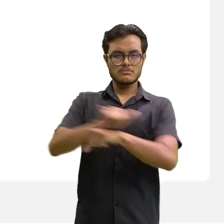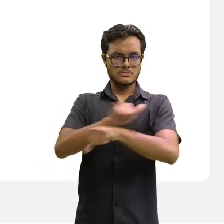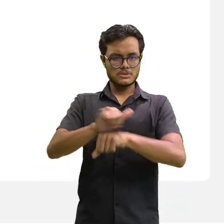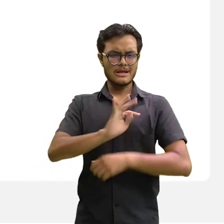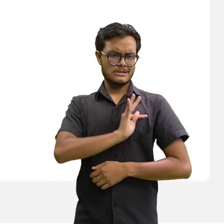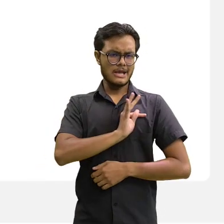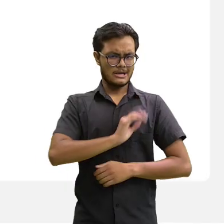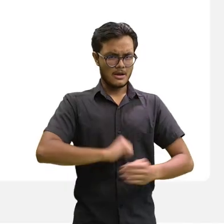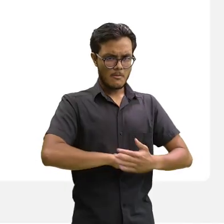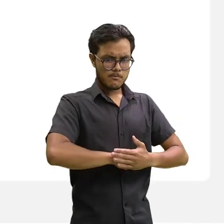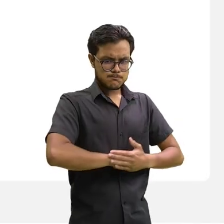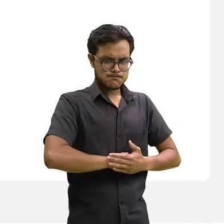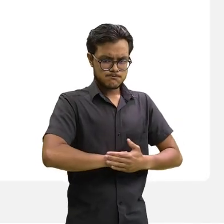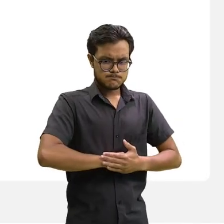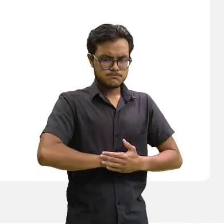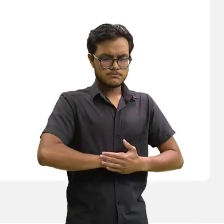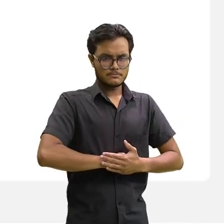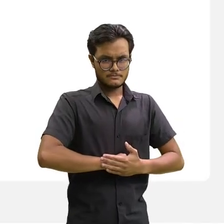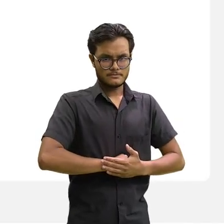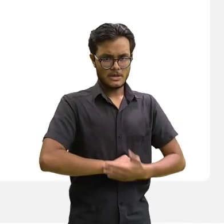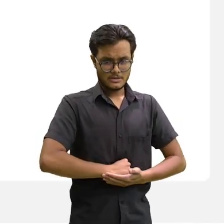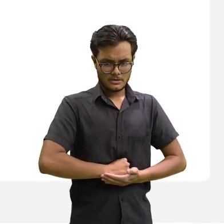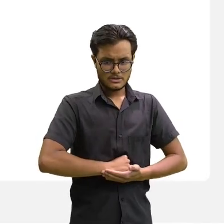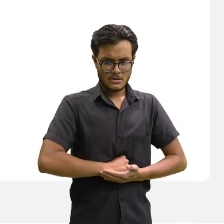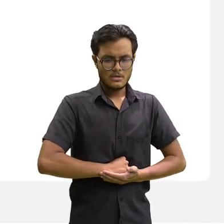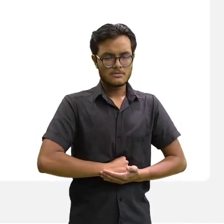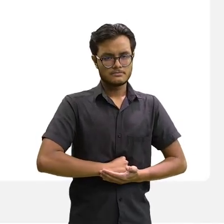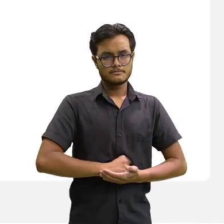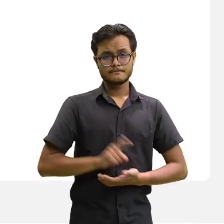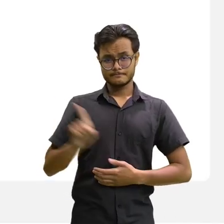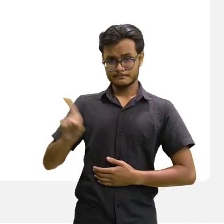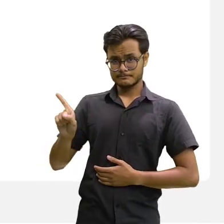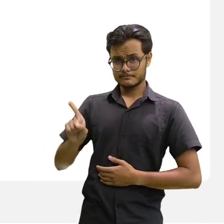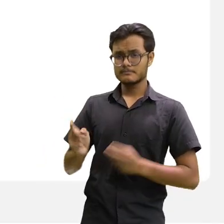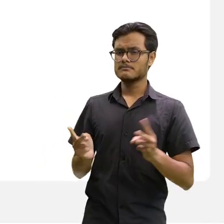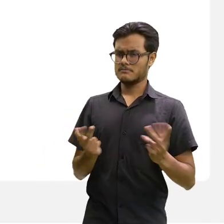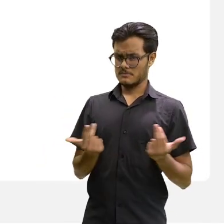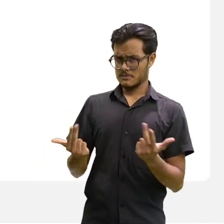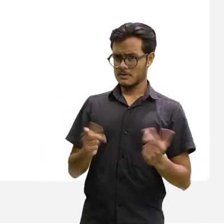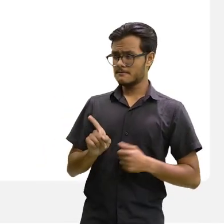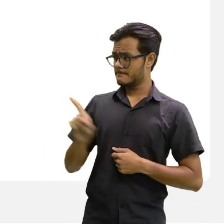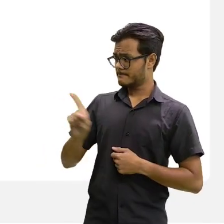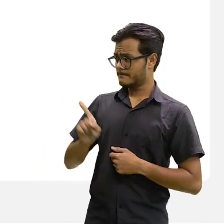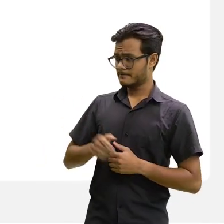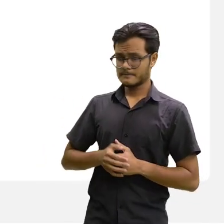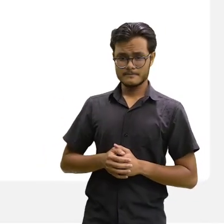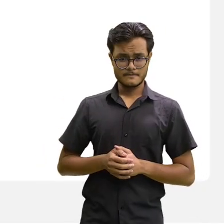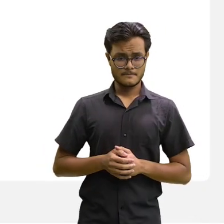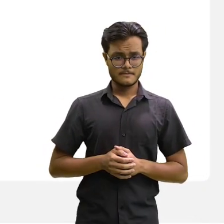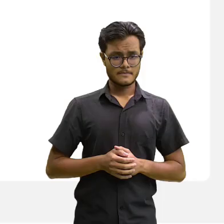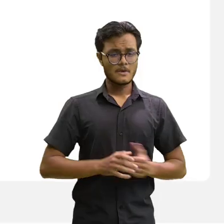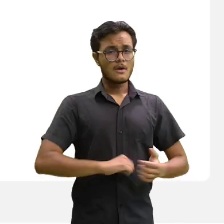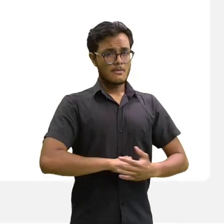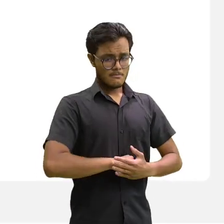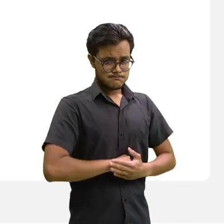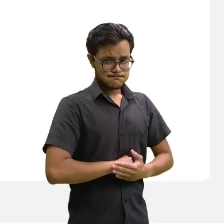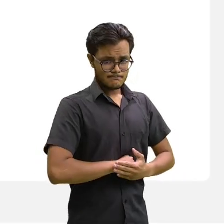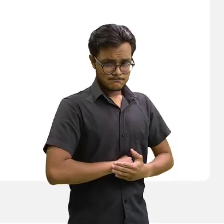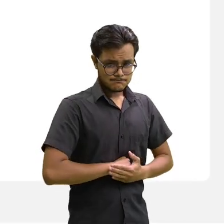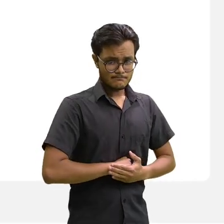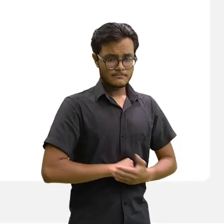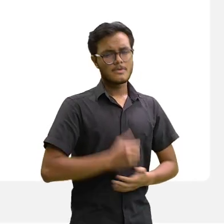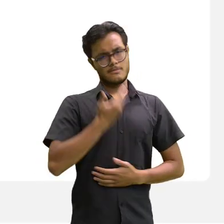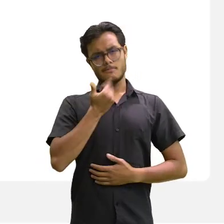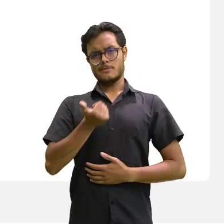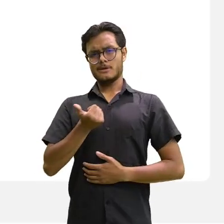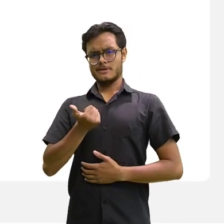pessoa por trás, realiza compressões na região do abdômen, tá? Onde a gente chama popularmente